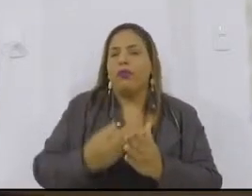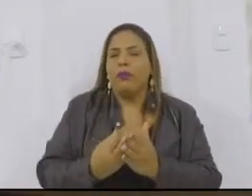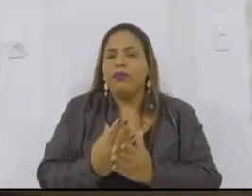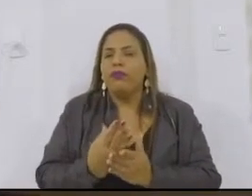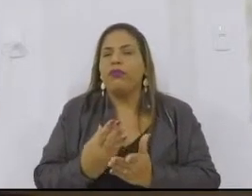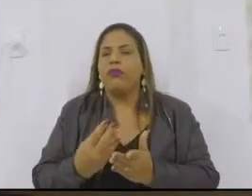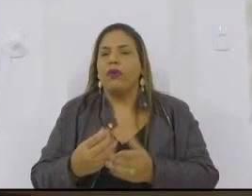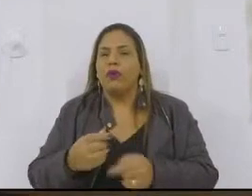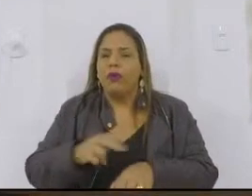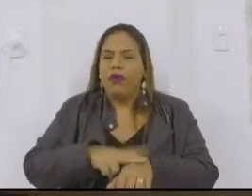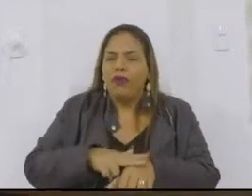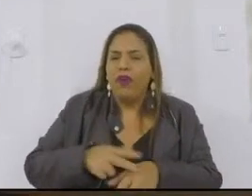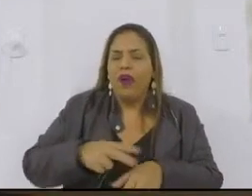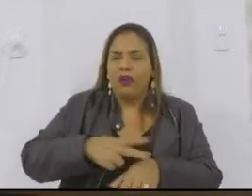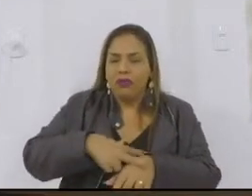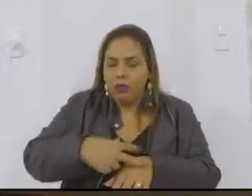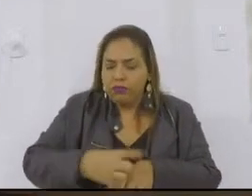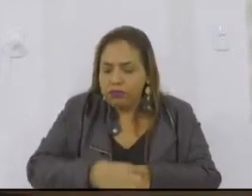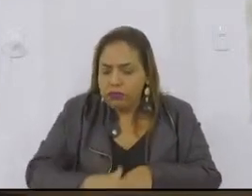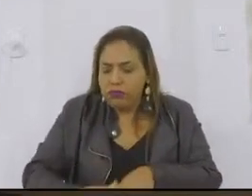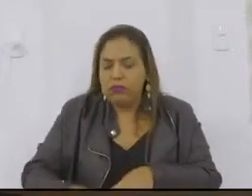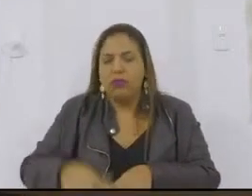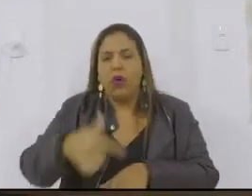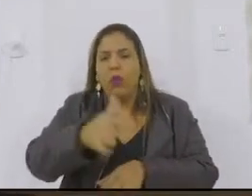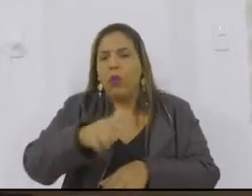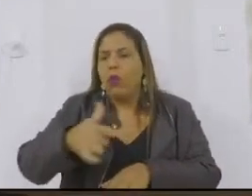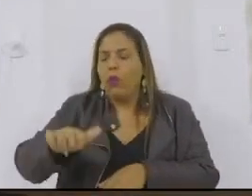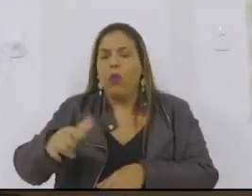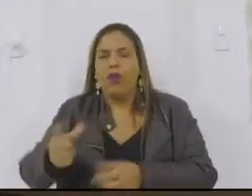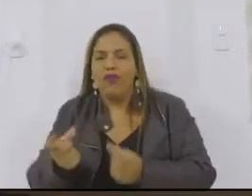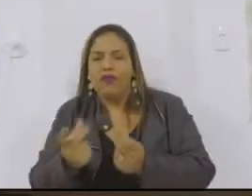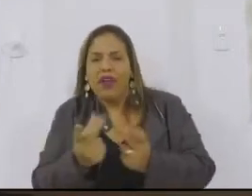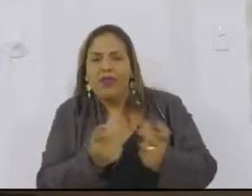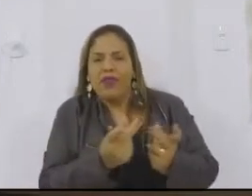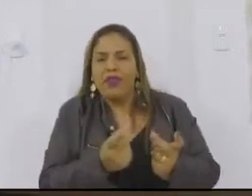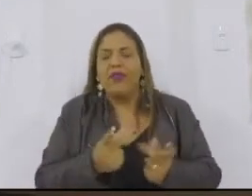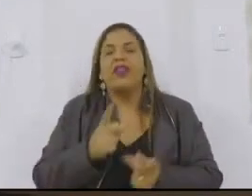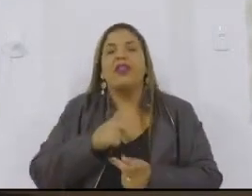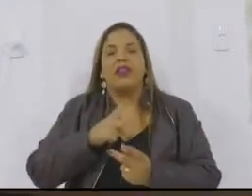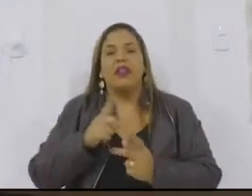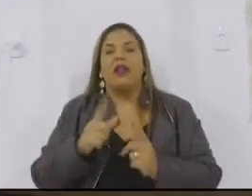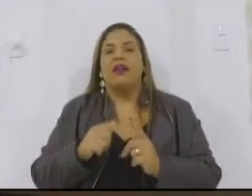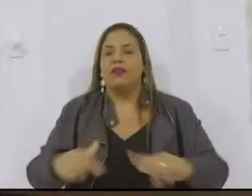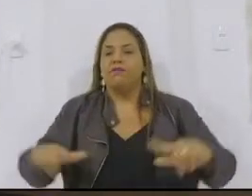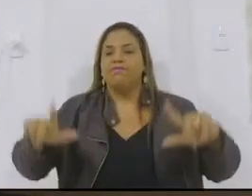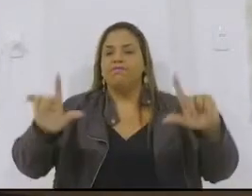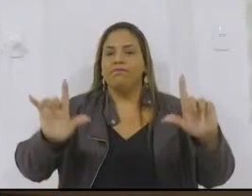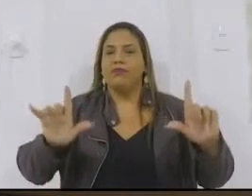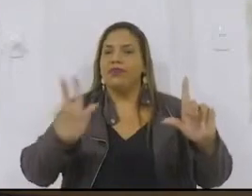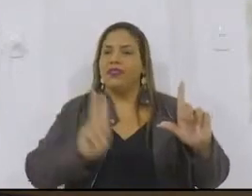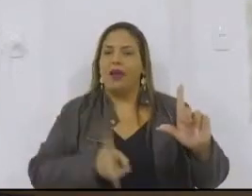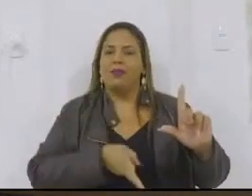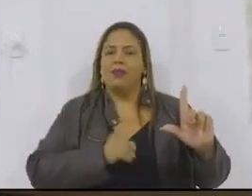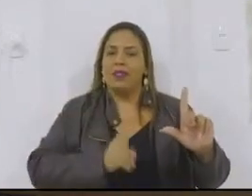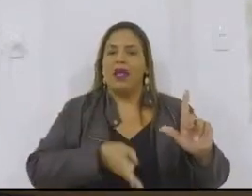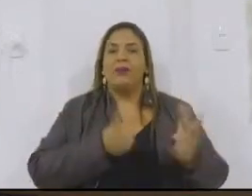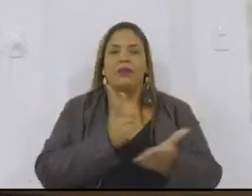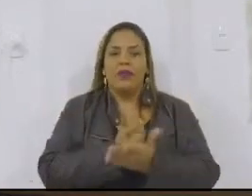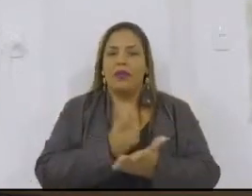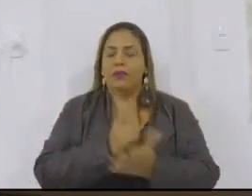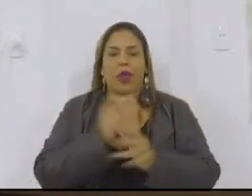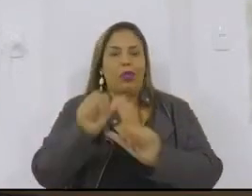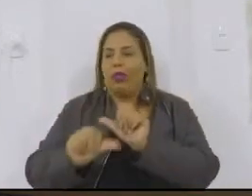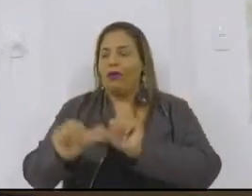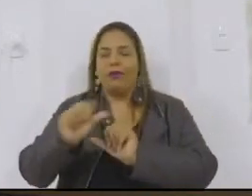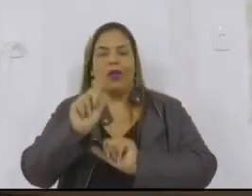Logo, julgo viável a implantação de uma feira municipal permanente para a exposição e venda dos produtos locais. Tal garantirá